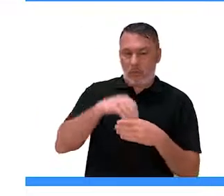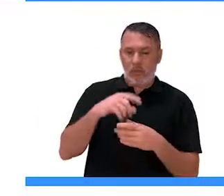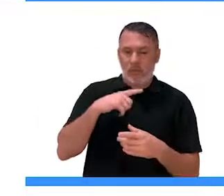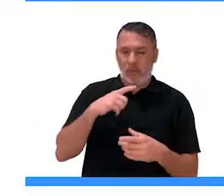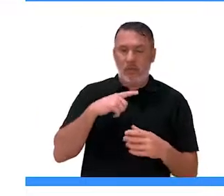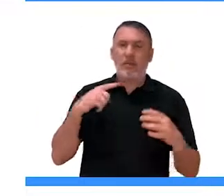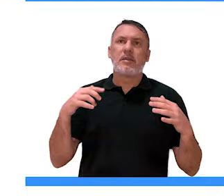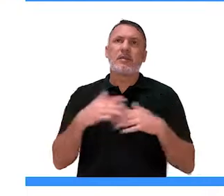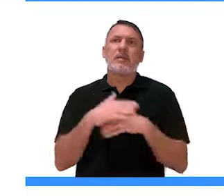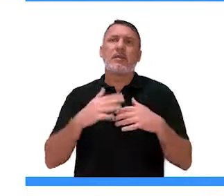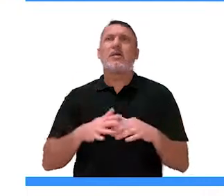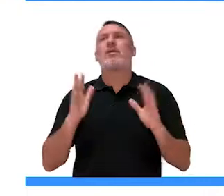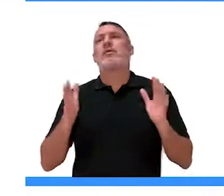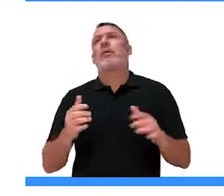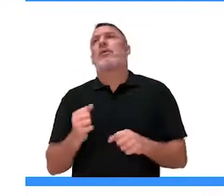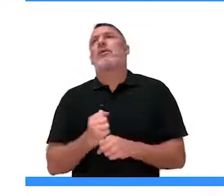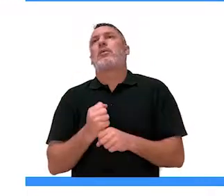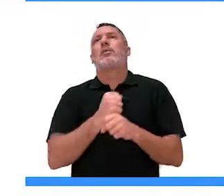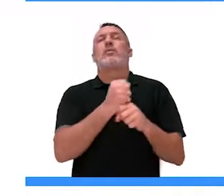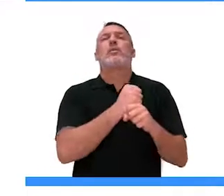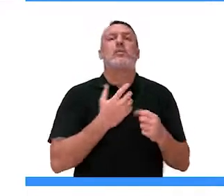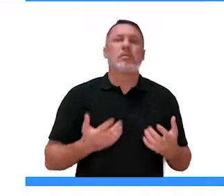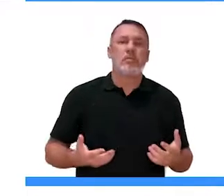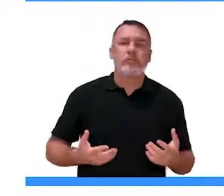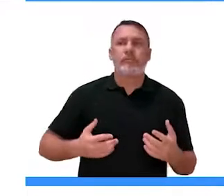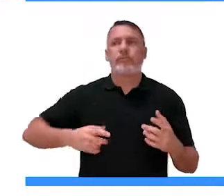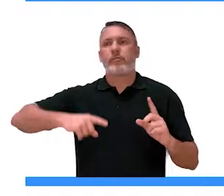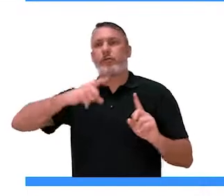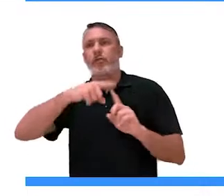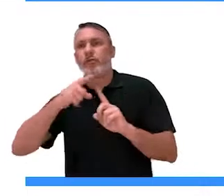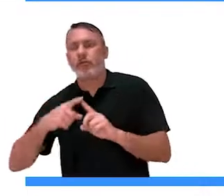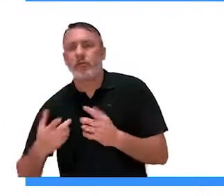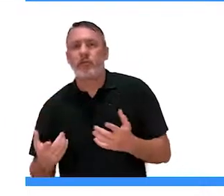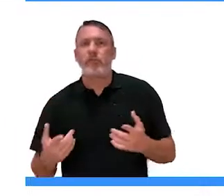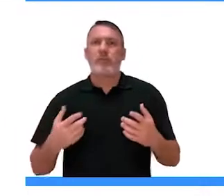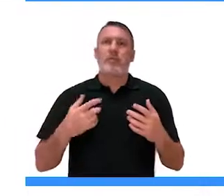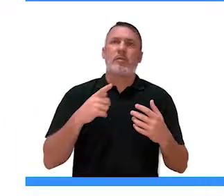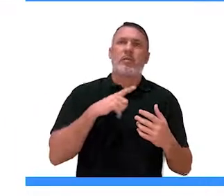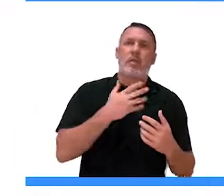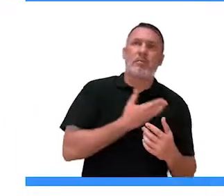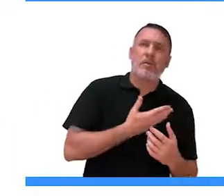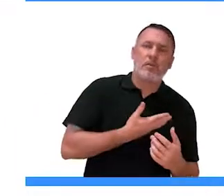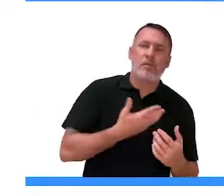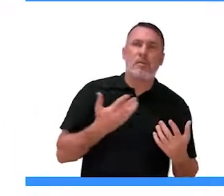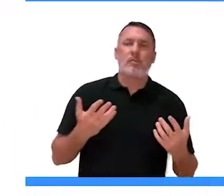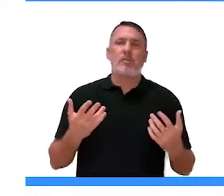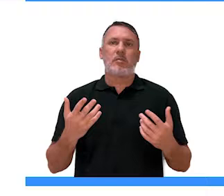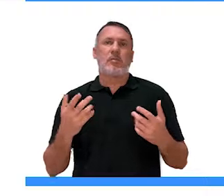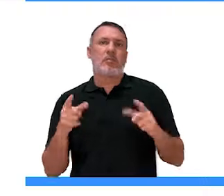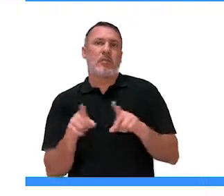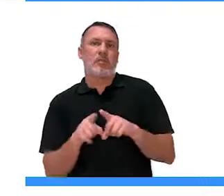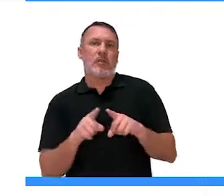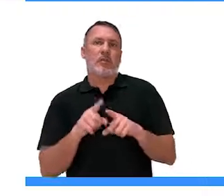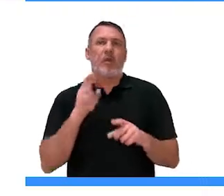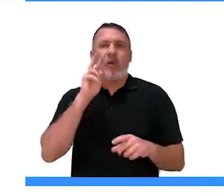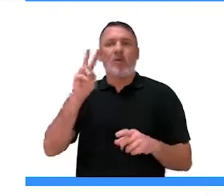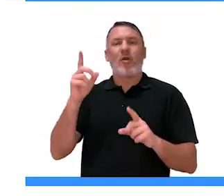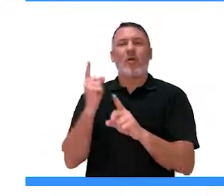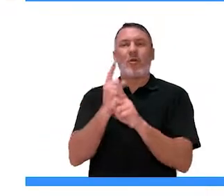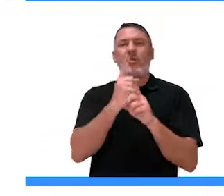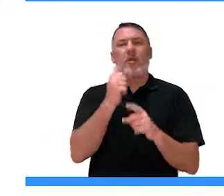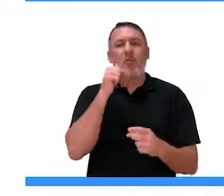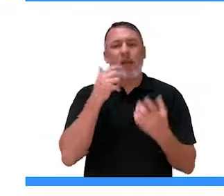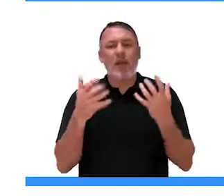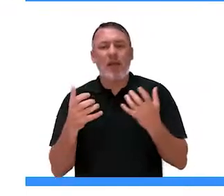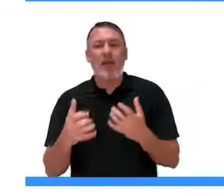cidade Pasárgada com muita valorização, falando muito bem dela, que lá ele tem amigos, que lá ele pode encontrar